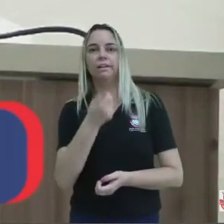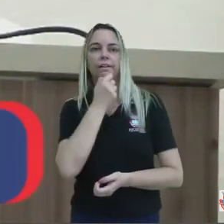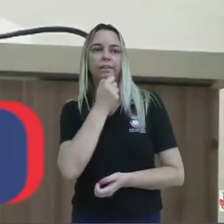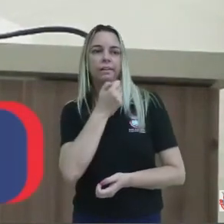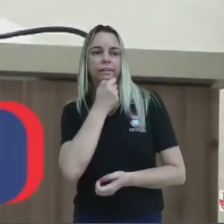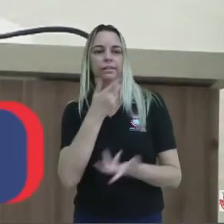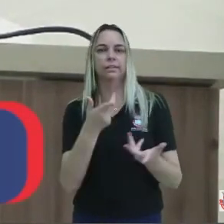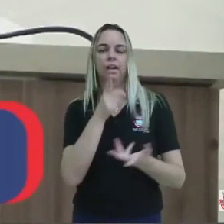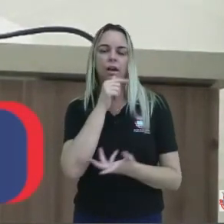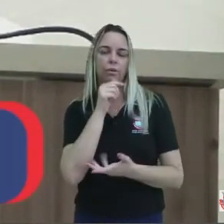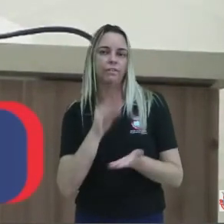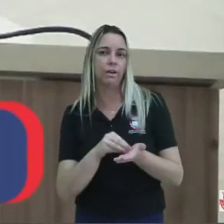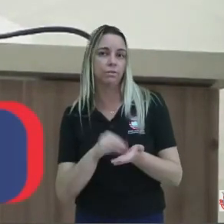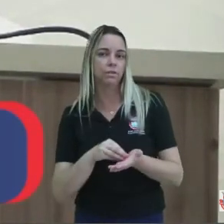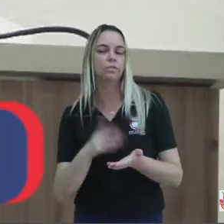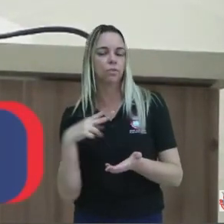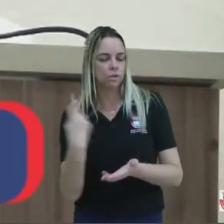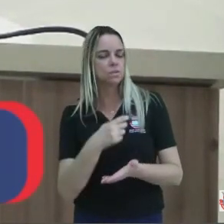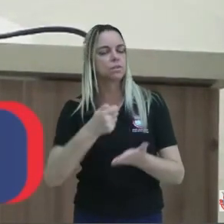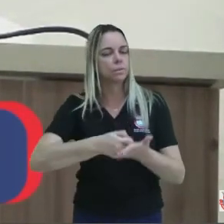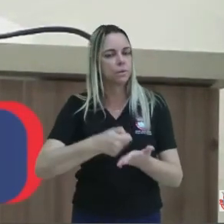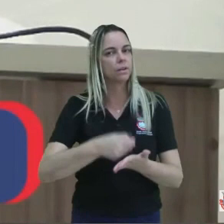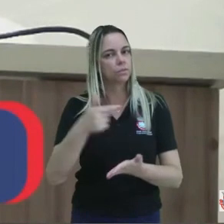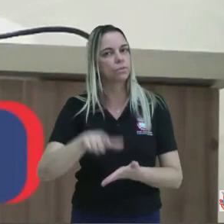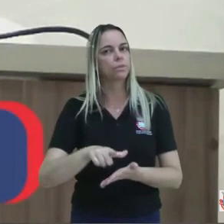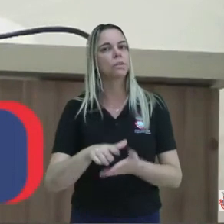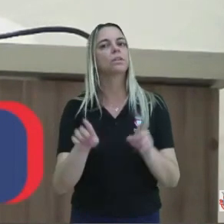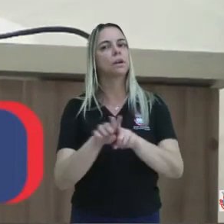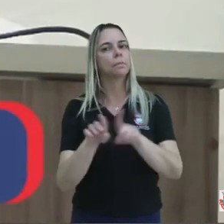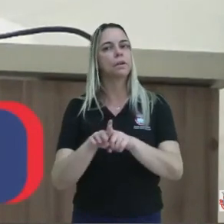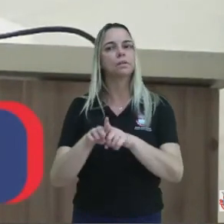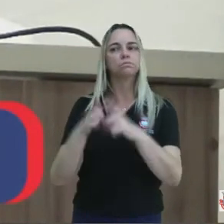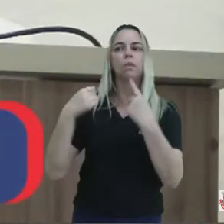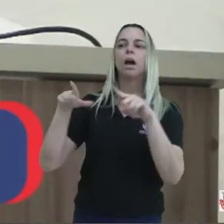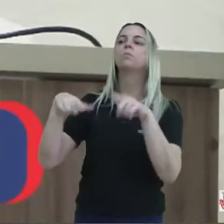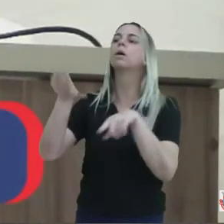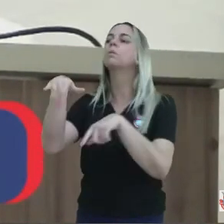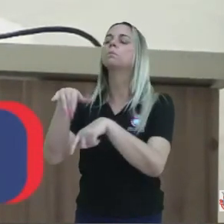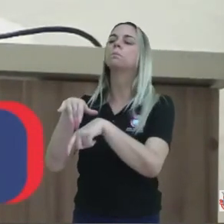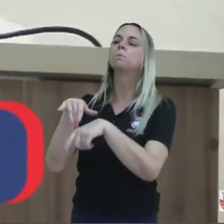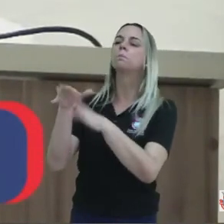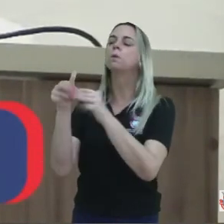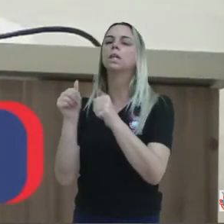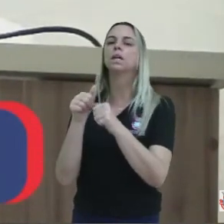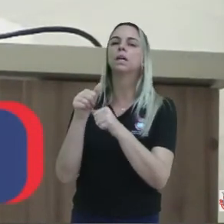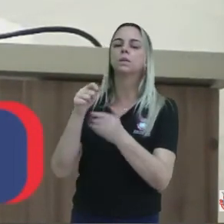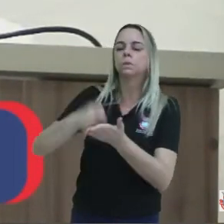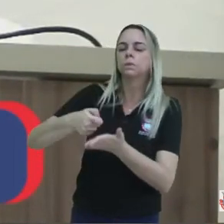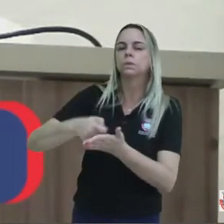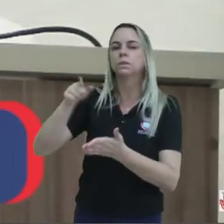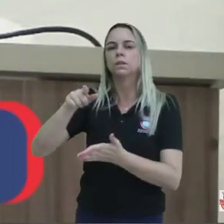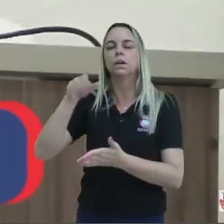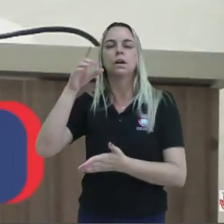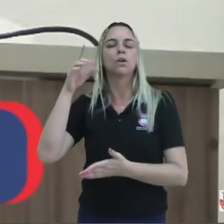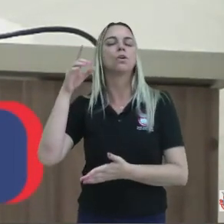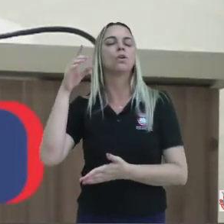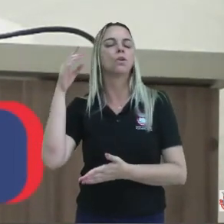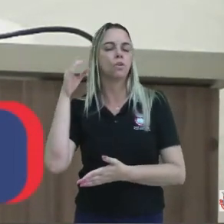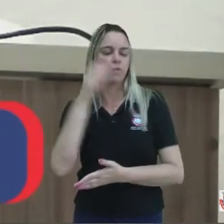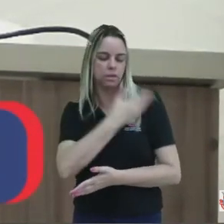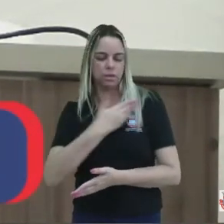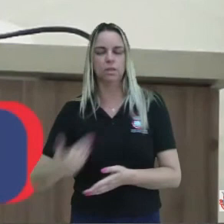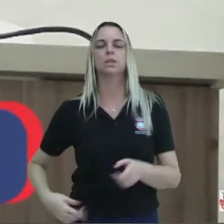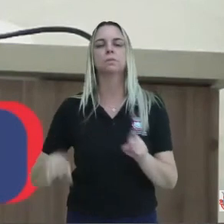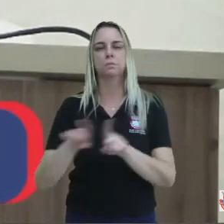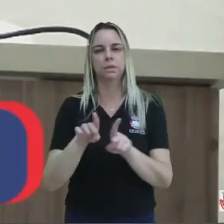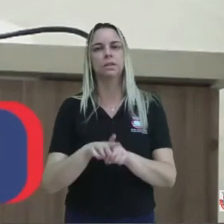e não aguenta mais a falta de água na casa do nosso São Bentense. Então, a gente temos que cobrar. Enquanto